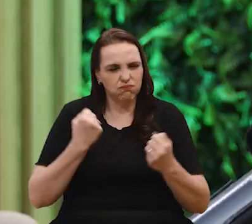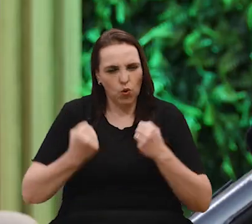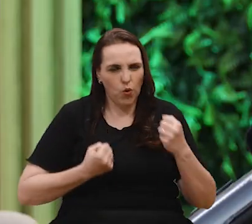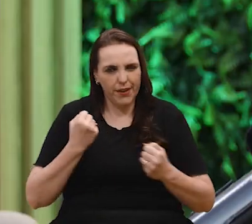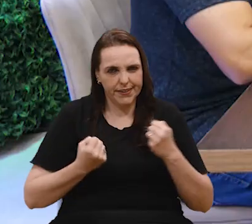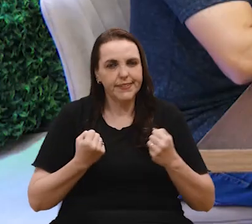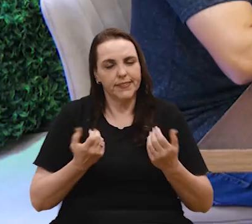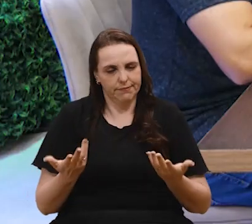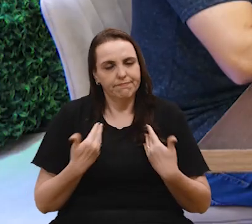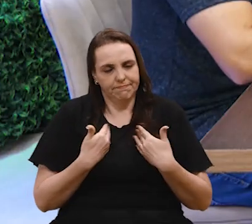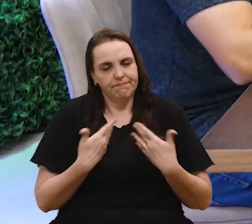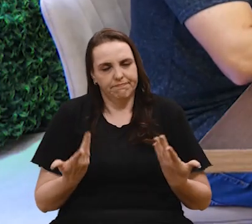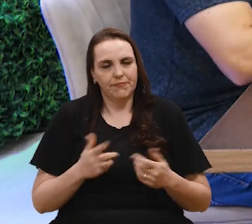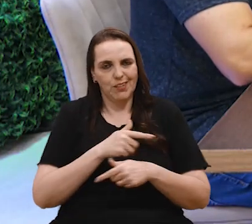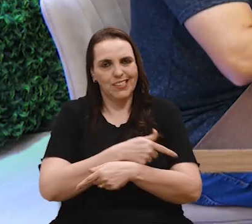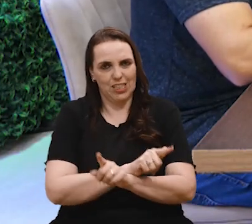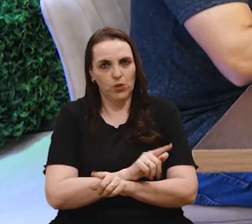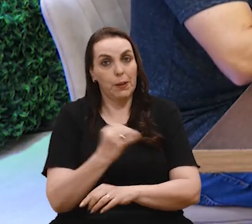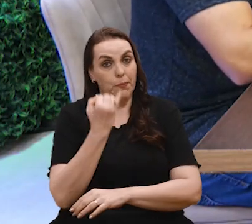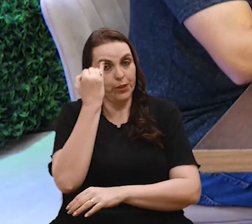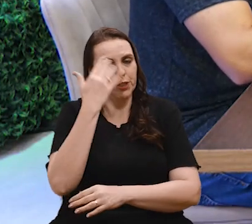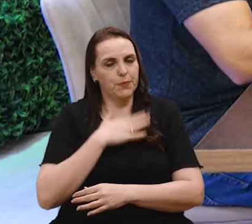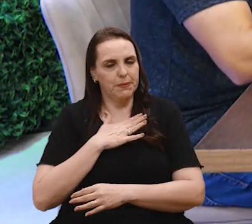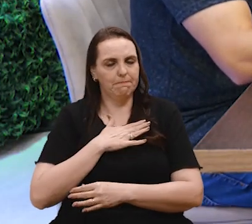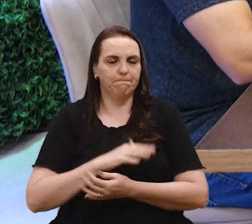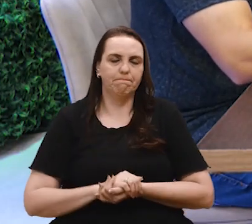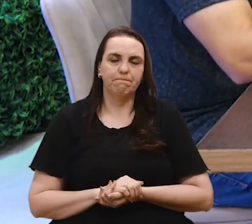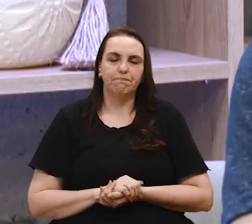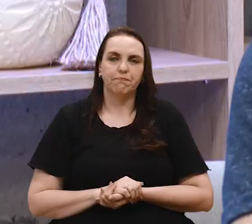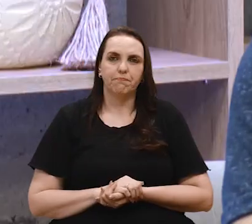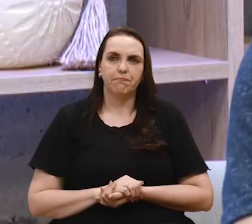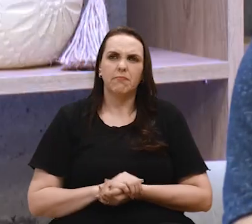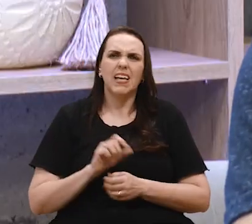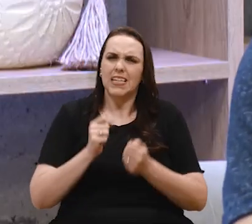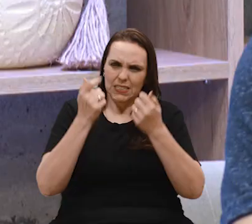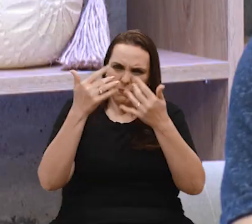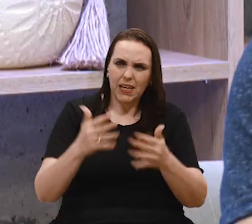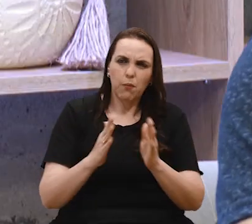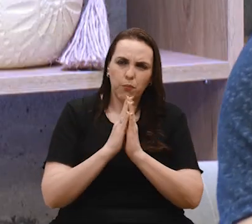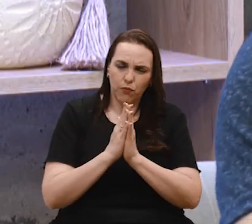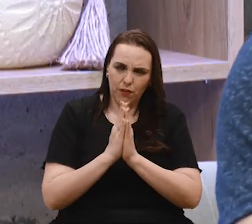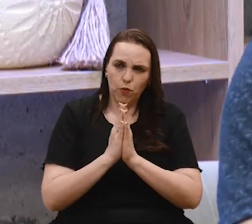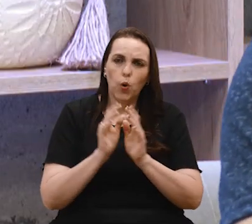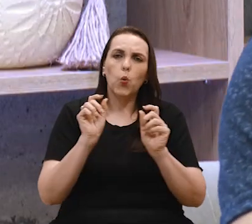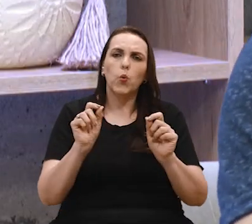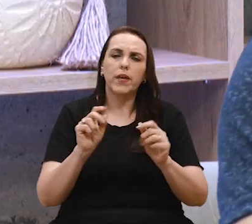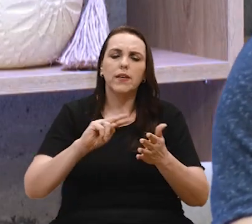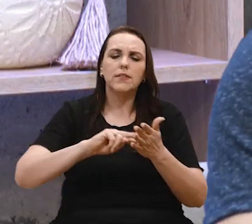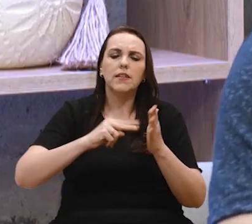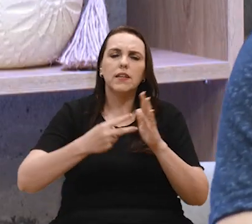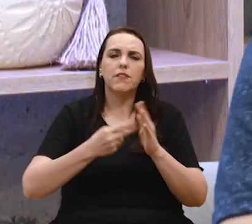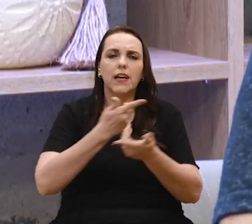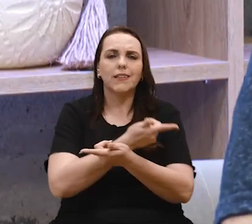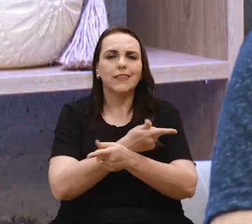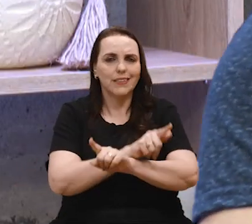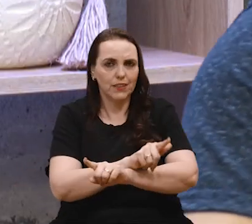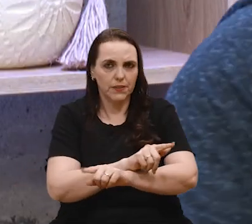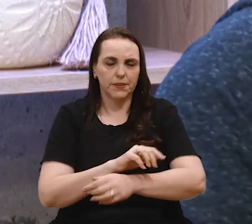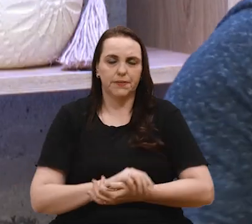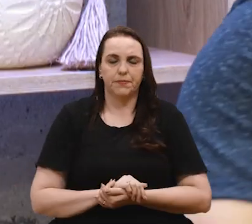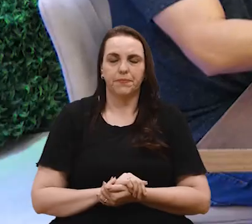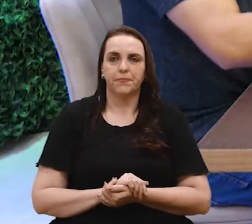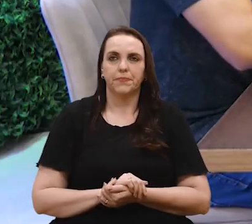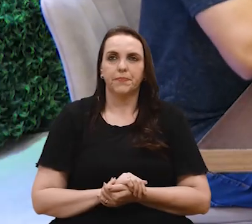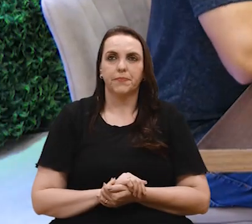fazendo. A Jéssica poderia explicar mais o que seria quiropraxia, para quem não conhece? Sim. Conhecer um pouco sobre